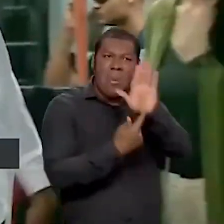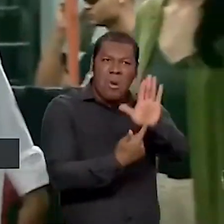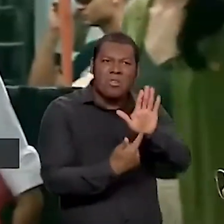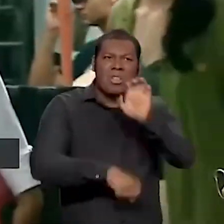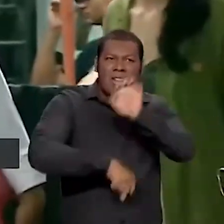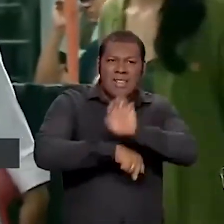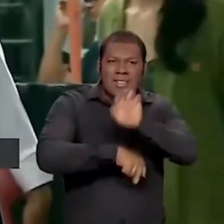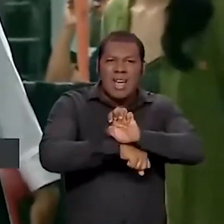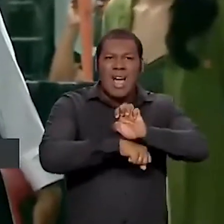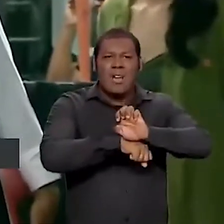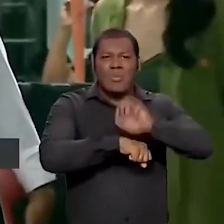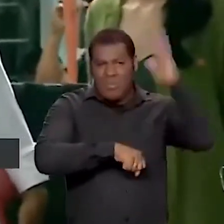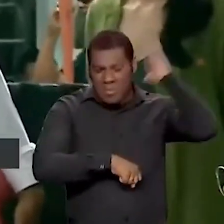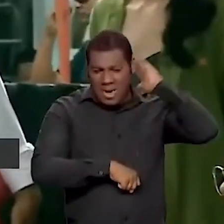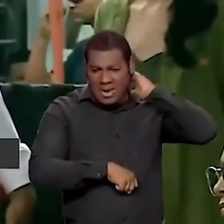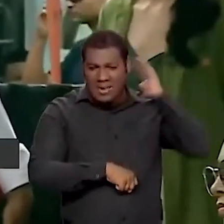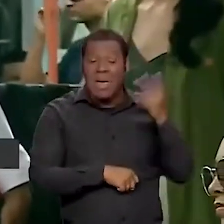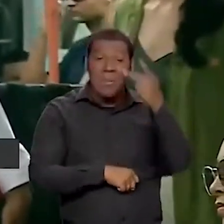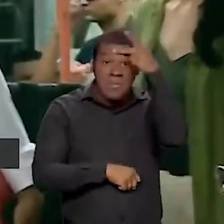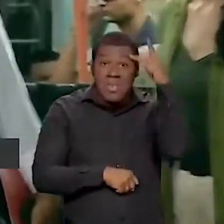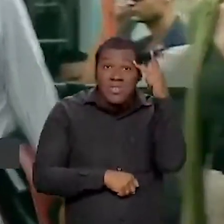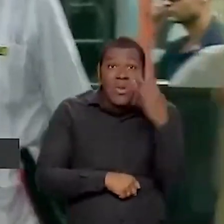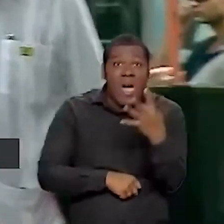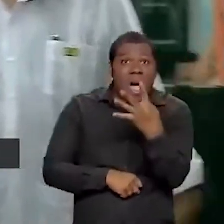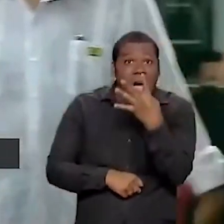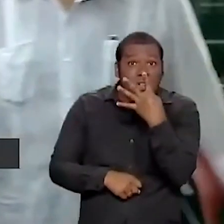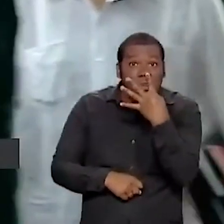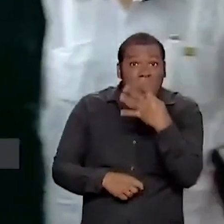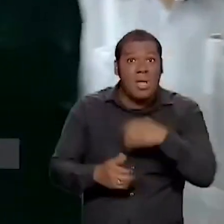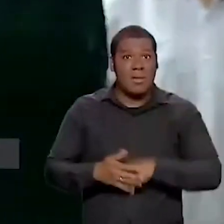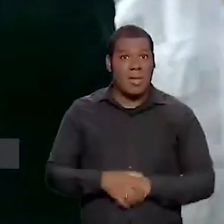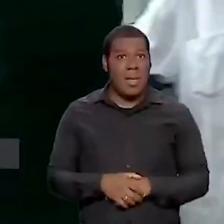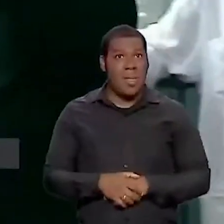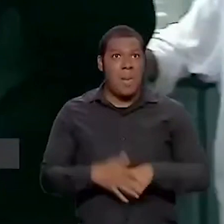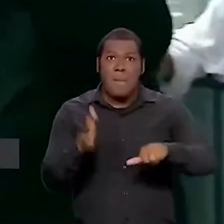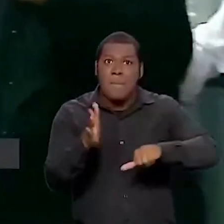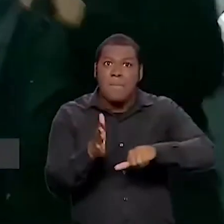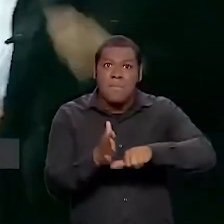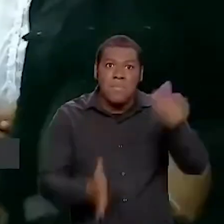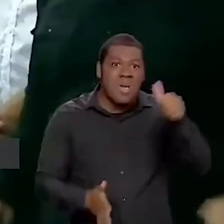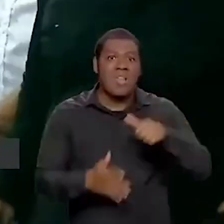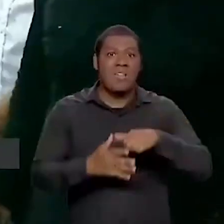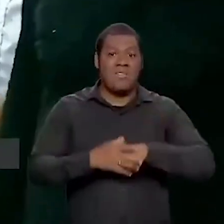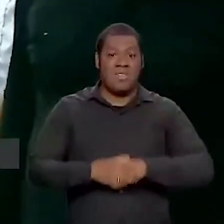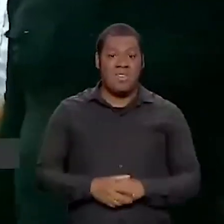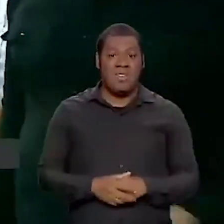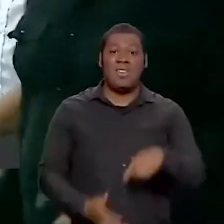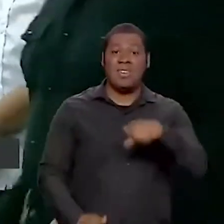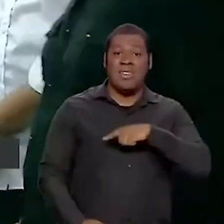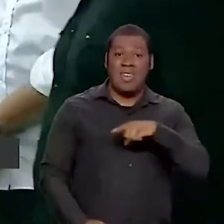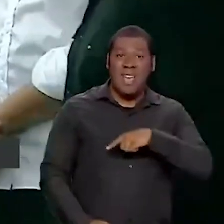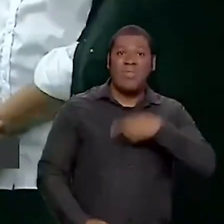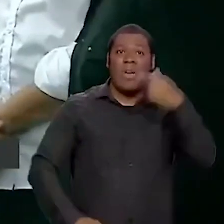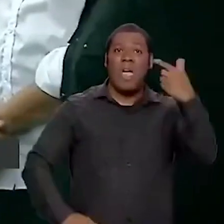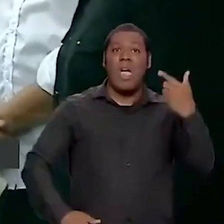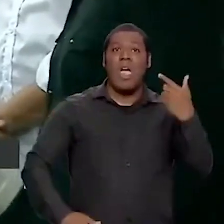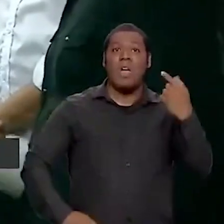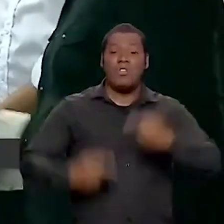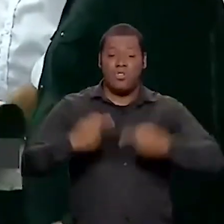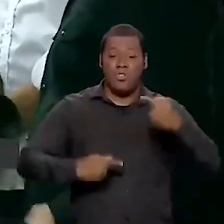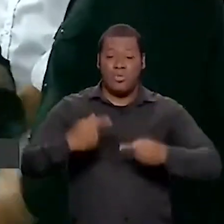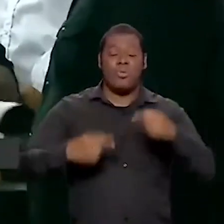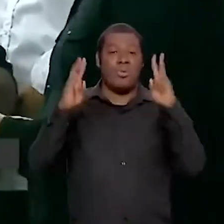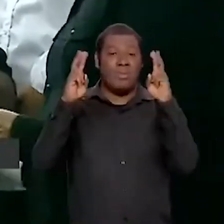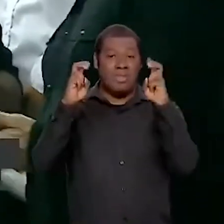que encantou o povo era que pela primeira vez vai ter uma discussão sobre o clima